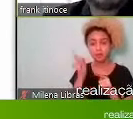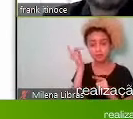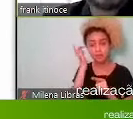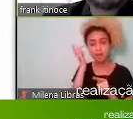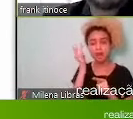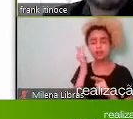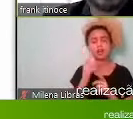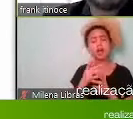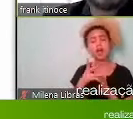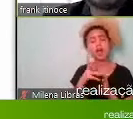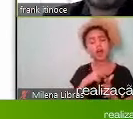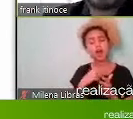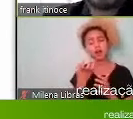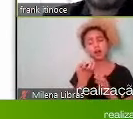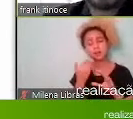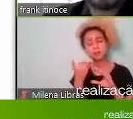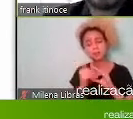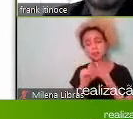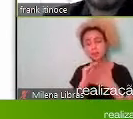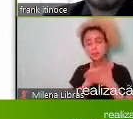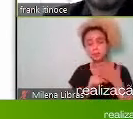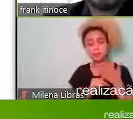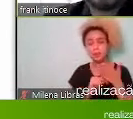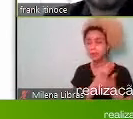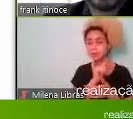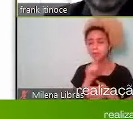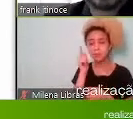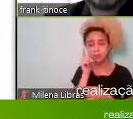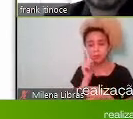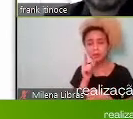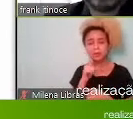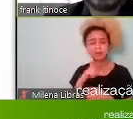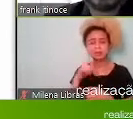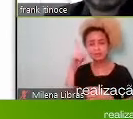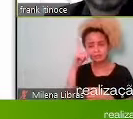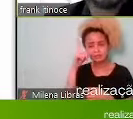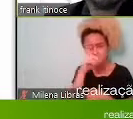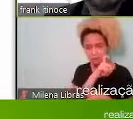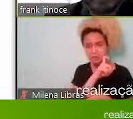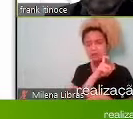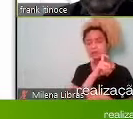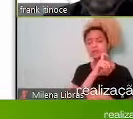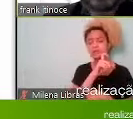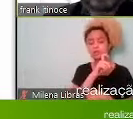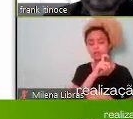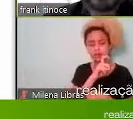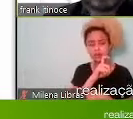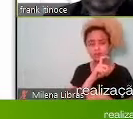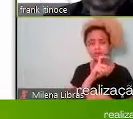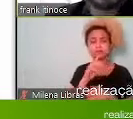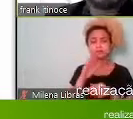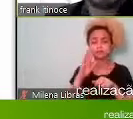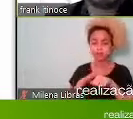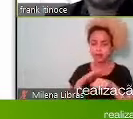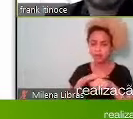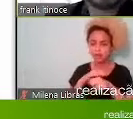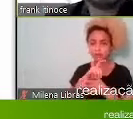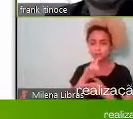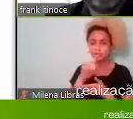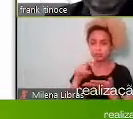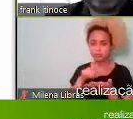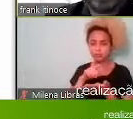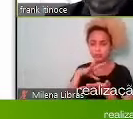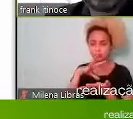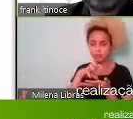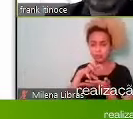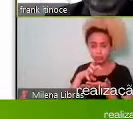eu quero mandar um documento, eu não consigo, eu tenho dificuldade, eu só tenho planta antiga. Faz uma digitalização e faz o upload.